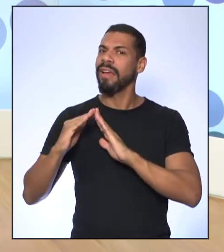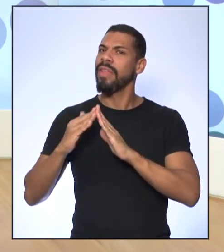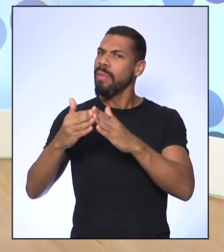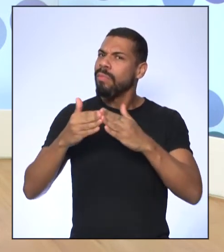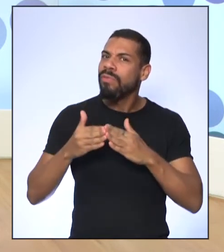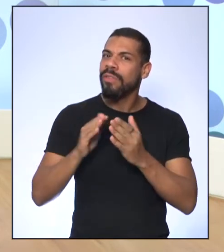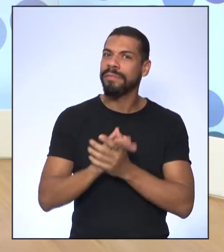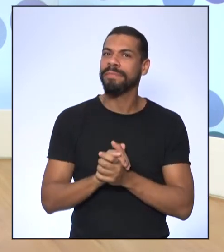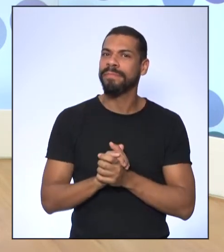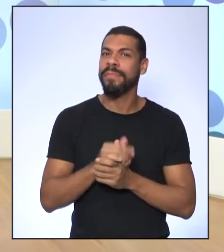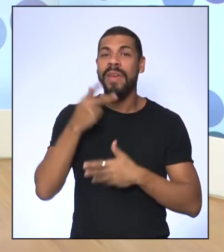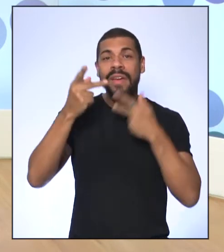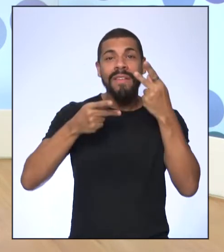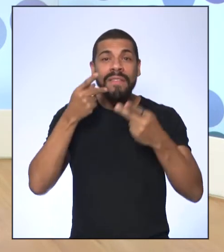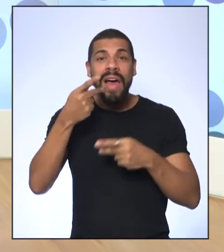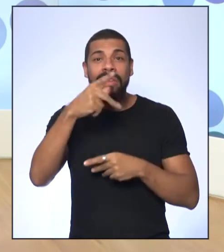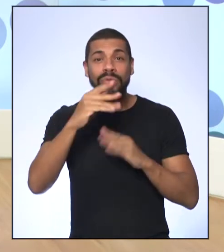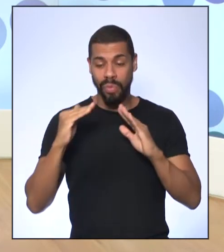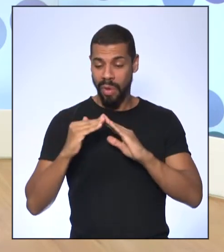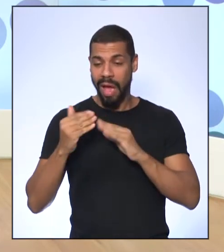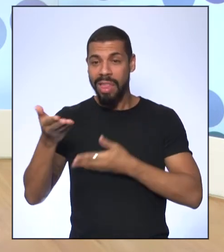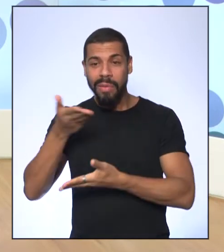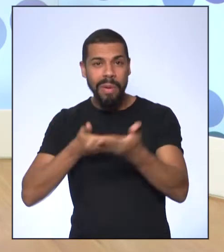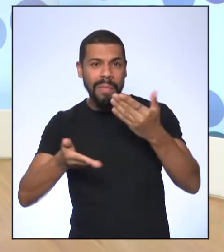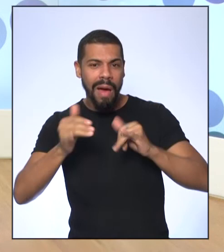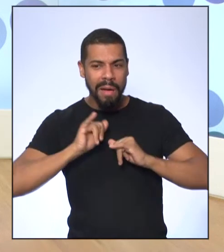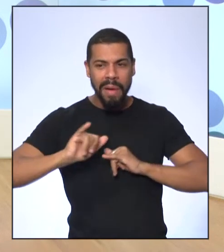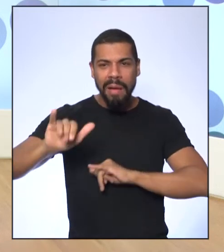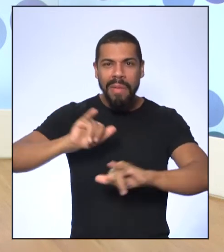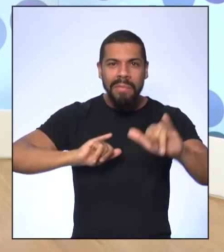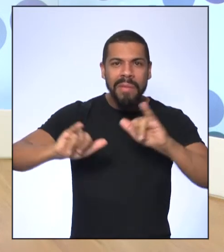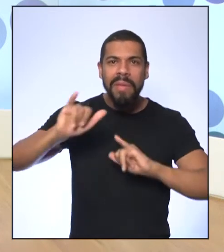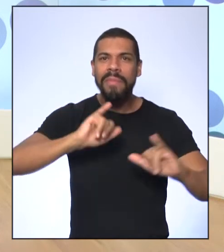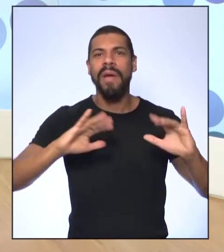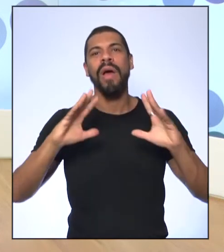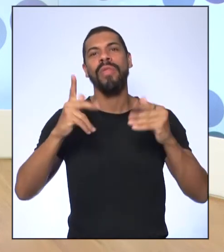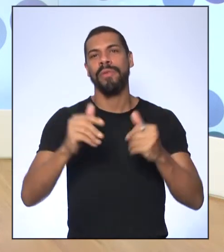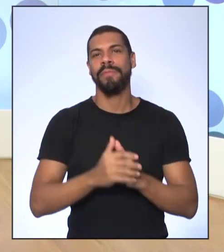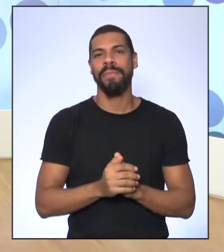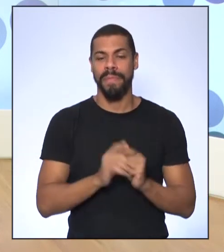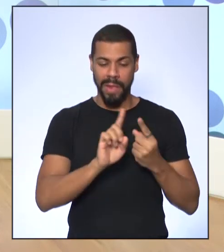casa, contem suas histórias daí, dá para compartilhar, dá para atuar de forma